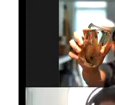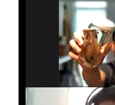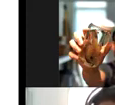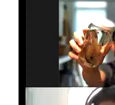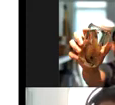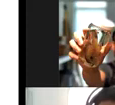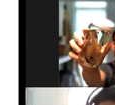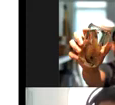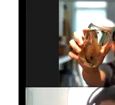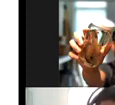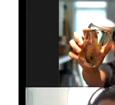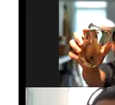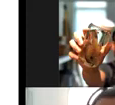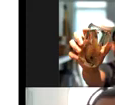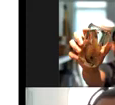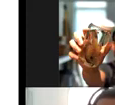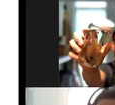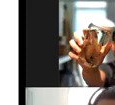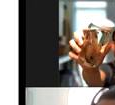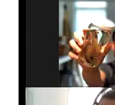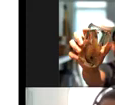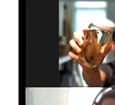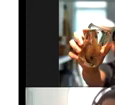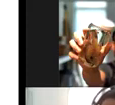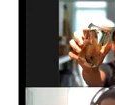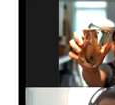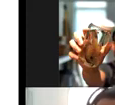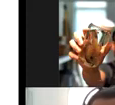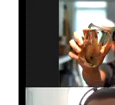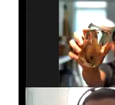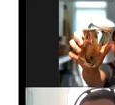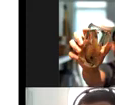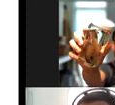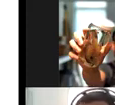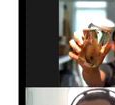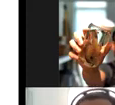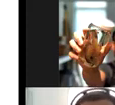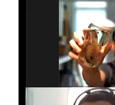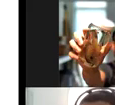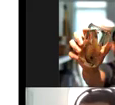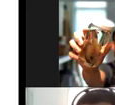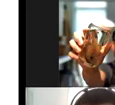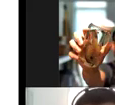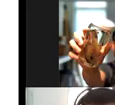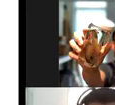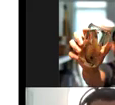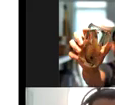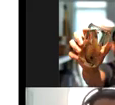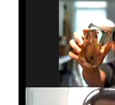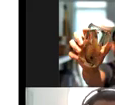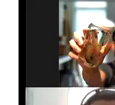gente tinha em 1970. Então, nossa capacidade computacional, nossa capacidade de processamento melhorou muito,